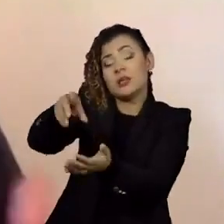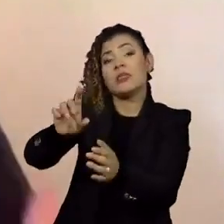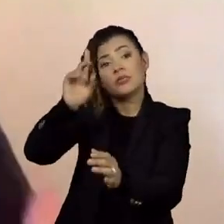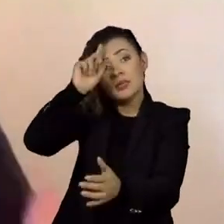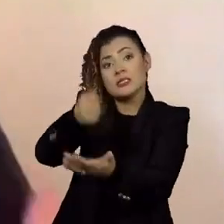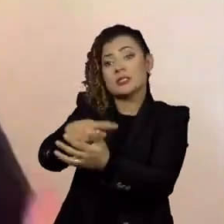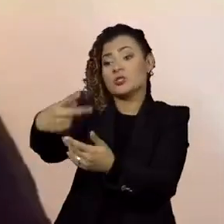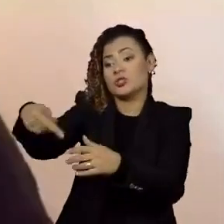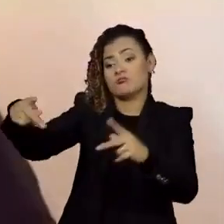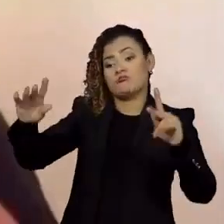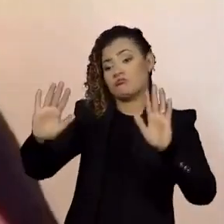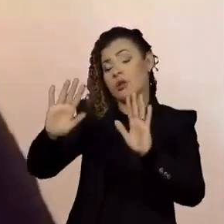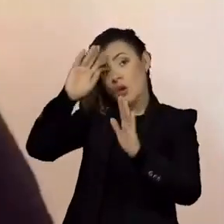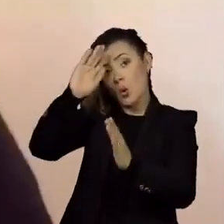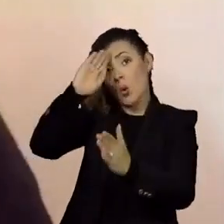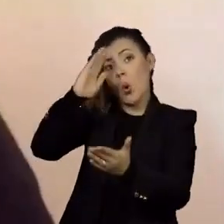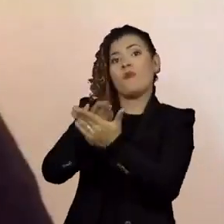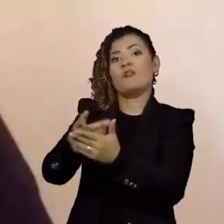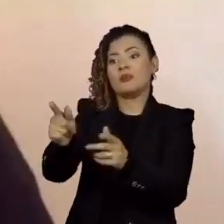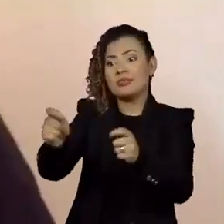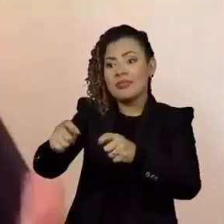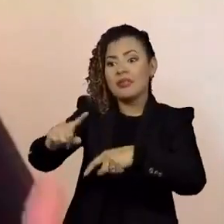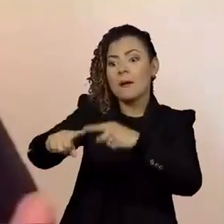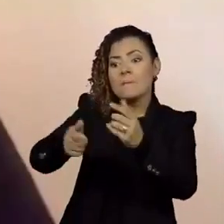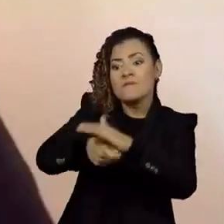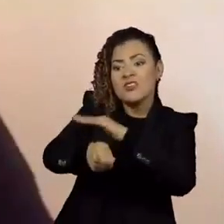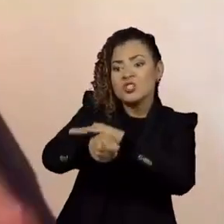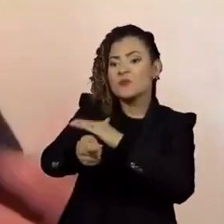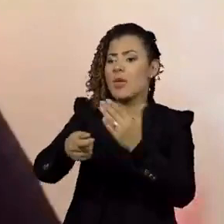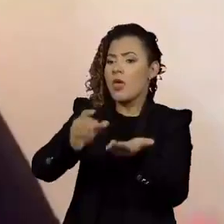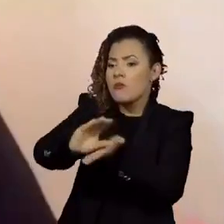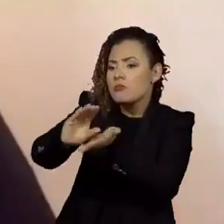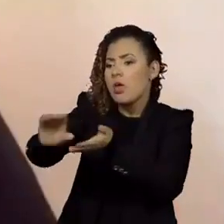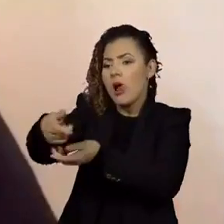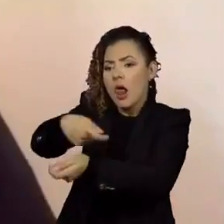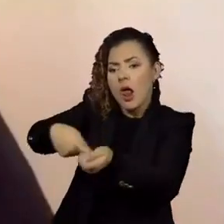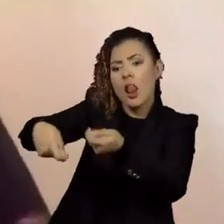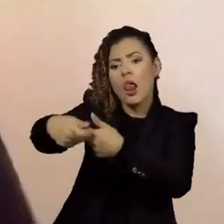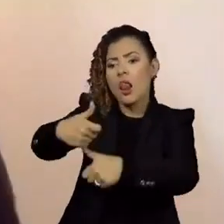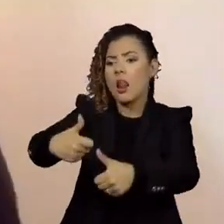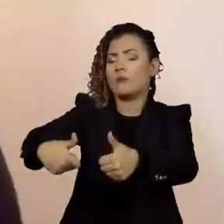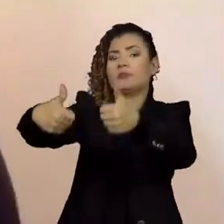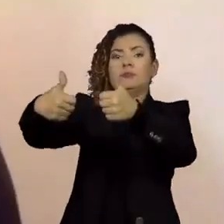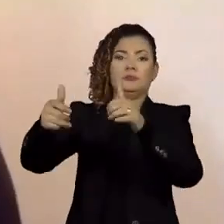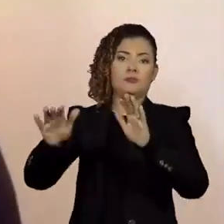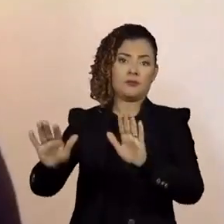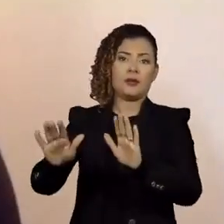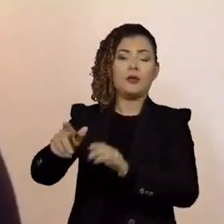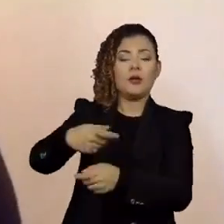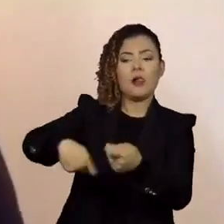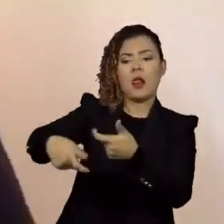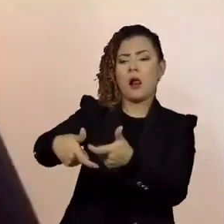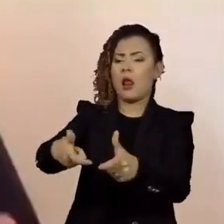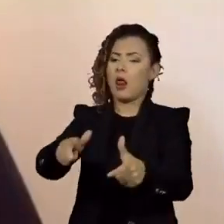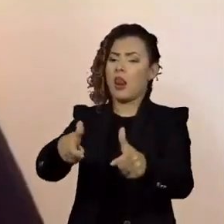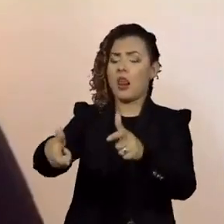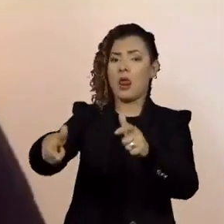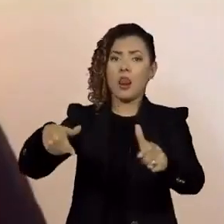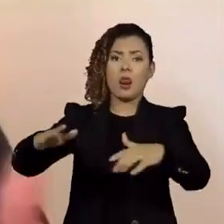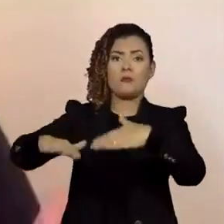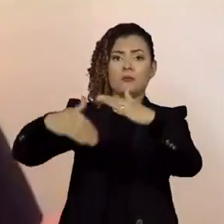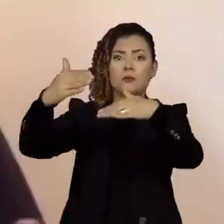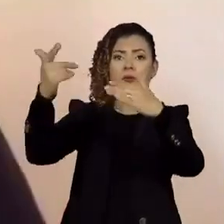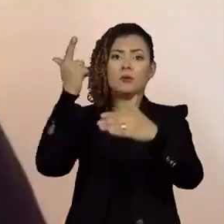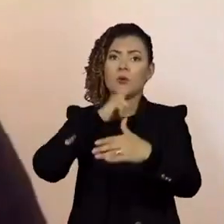reduzam com confiança, serão capazes de tudo, de investir e fazer o a economia crescer,